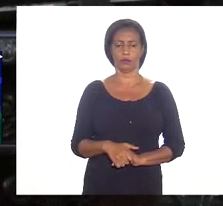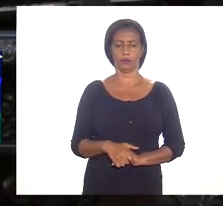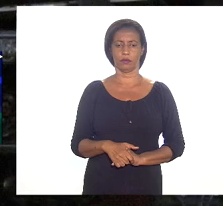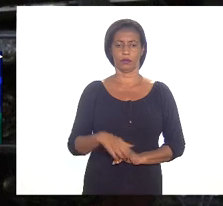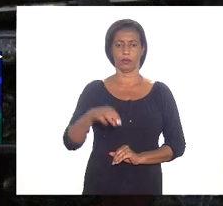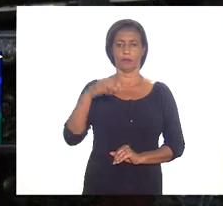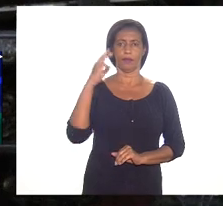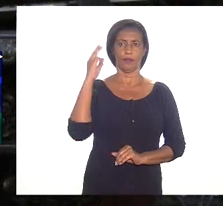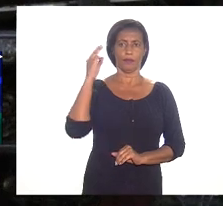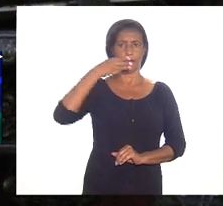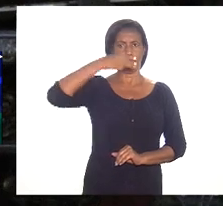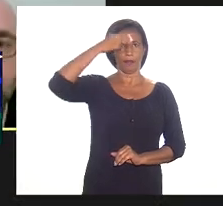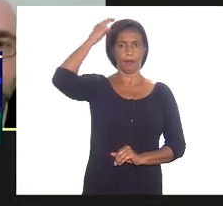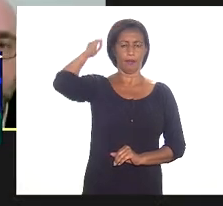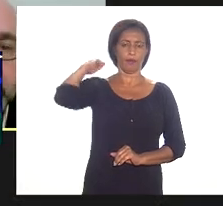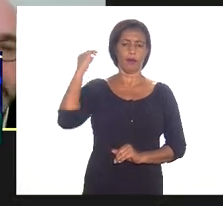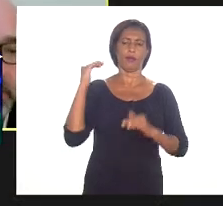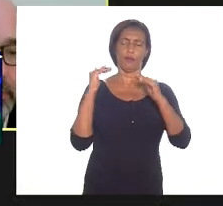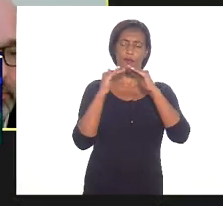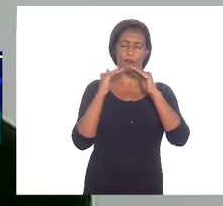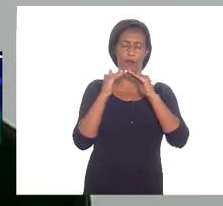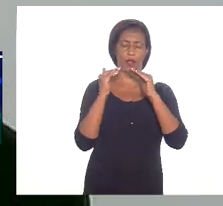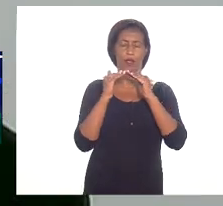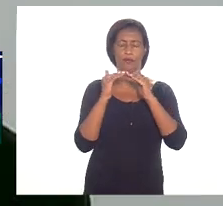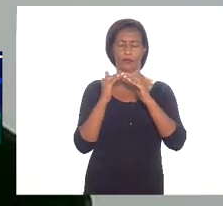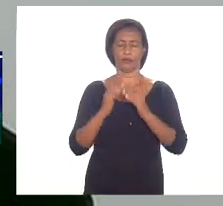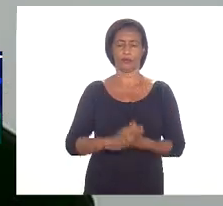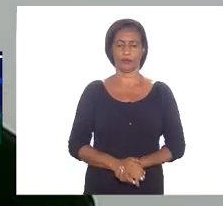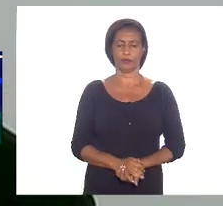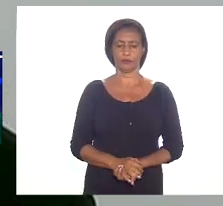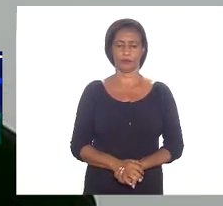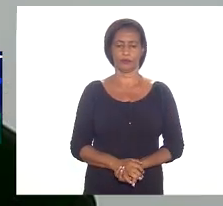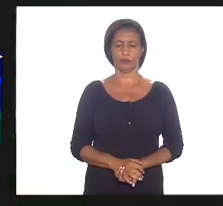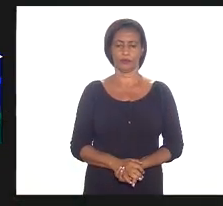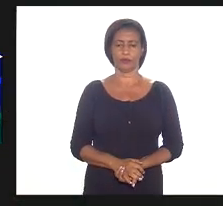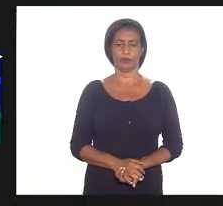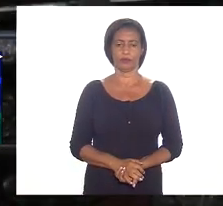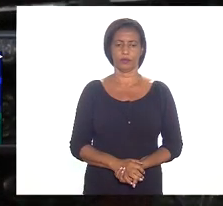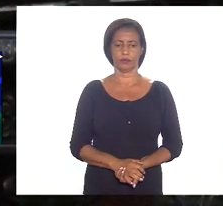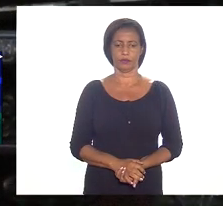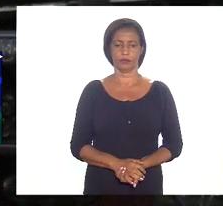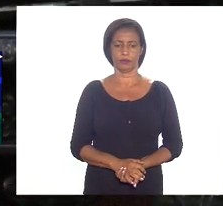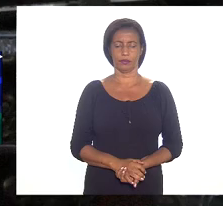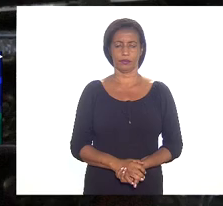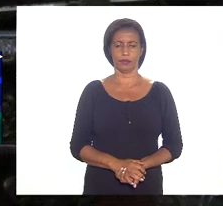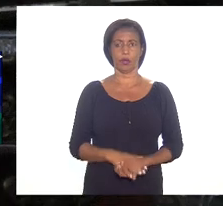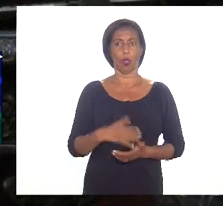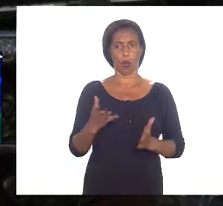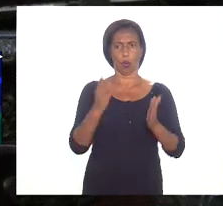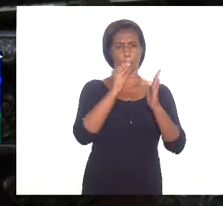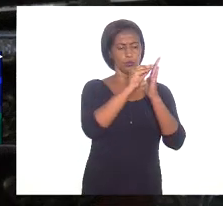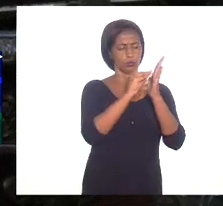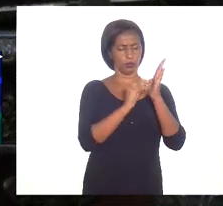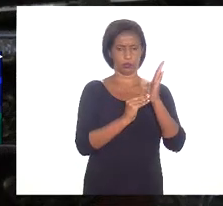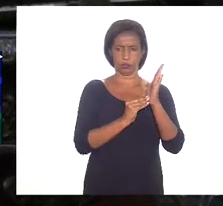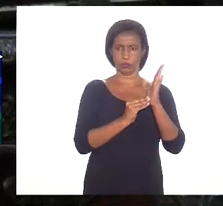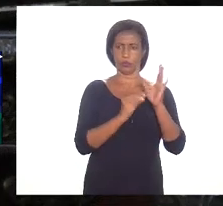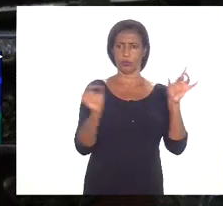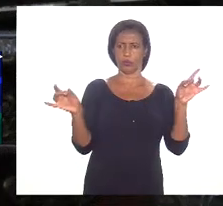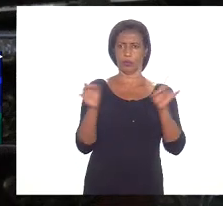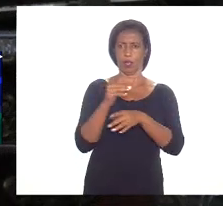é mas Pacheco favorável presidente e com os pareceres emitidos